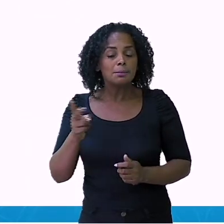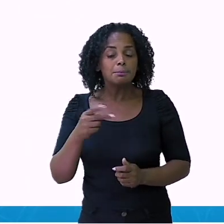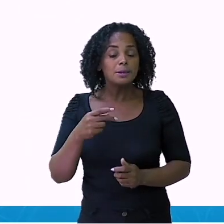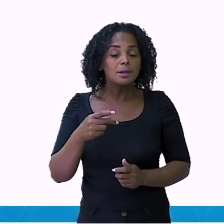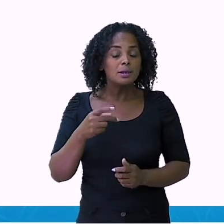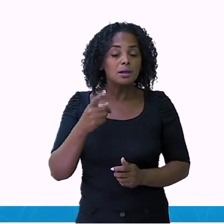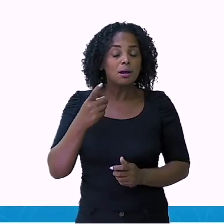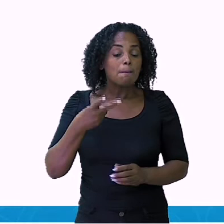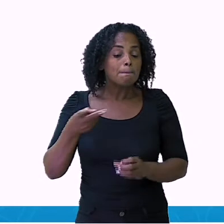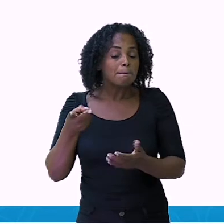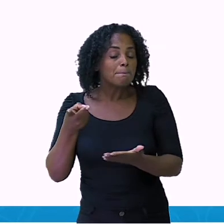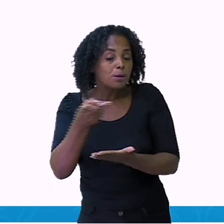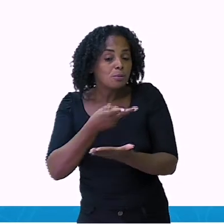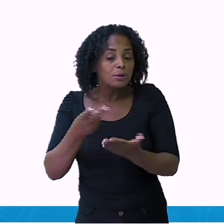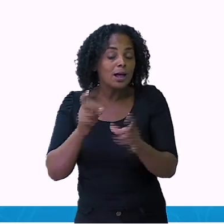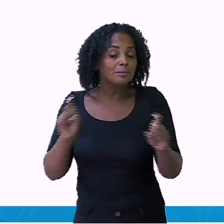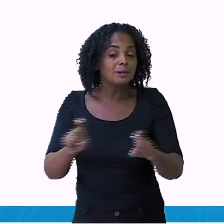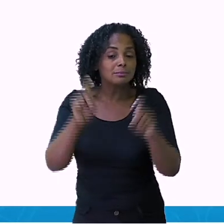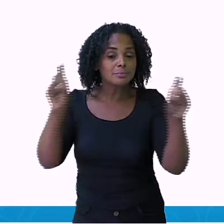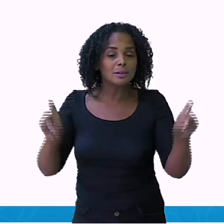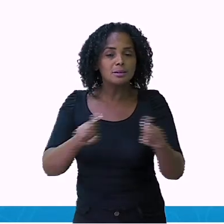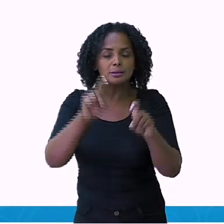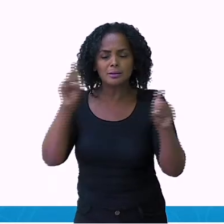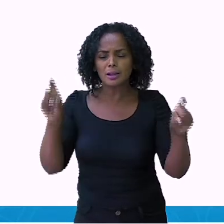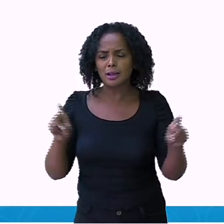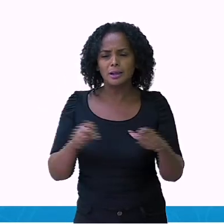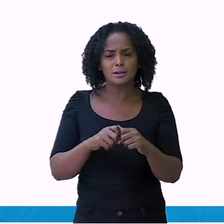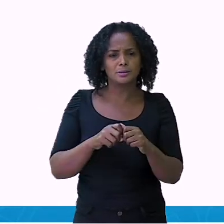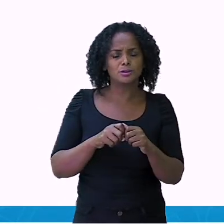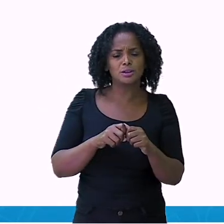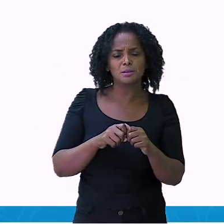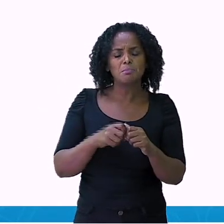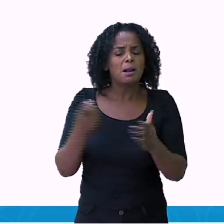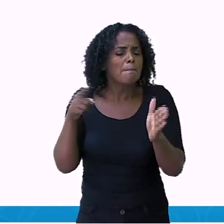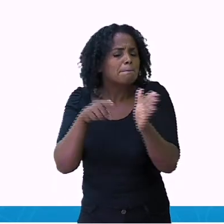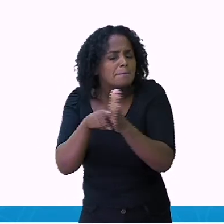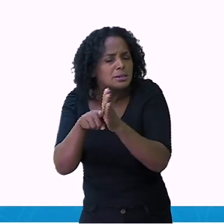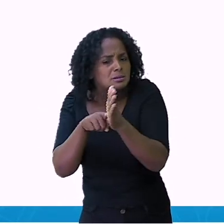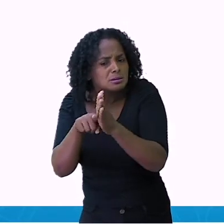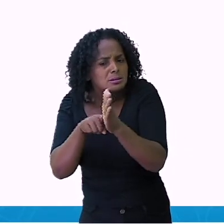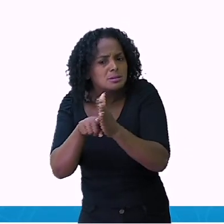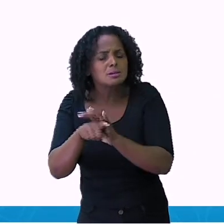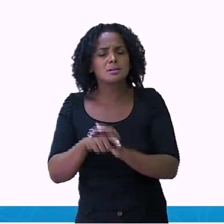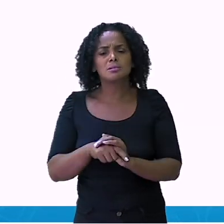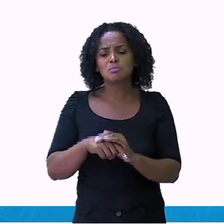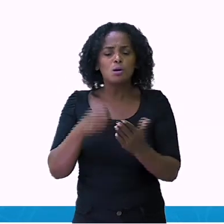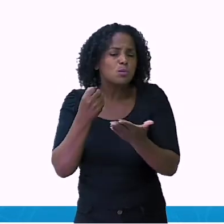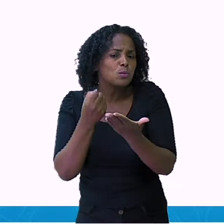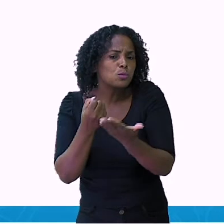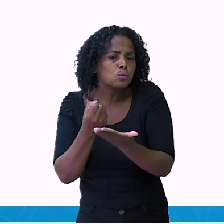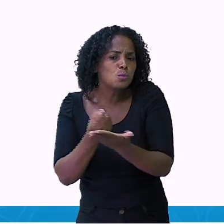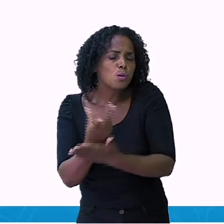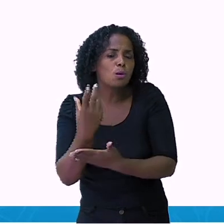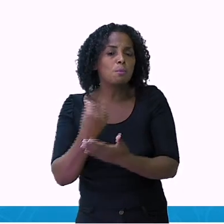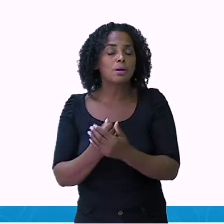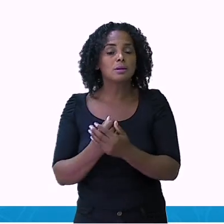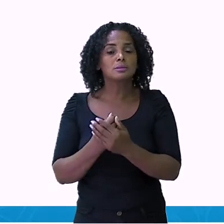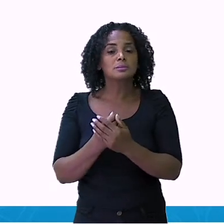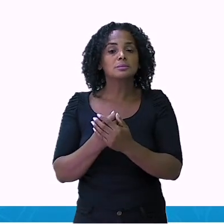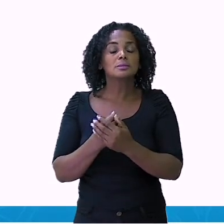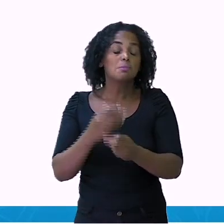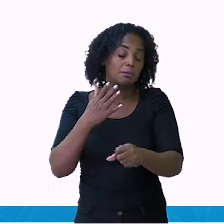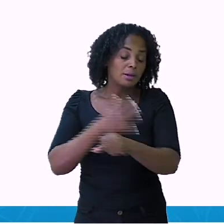internet para a maior parte da população, seja para realizar pesquisas, compras ou acessar as